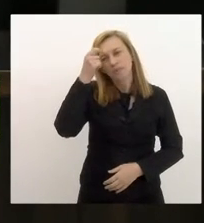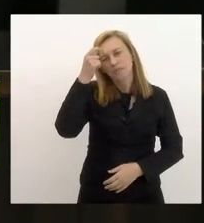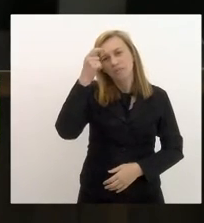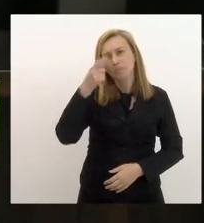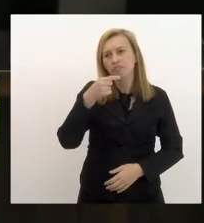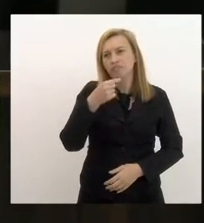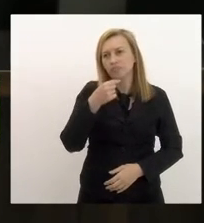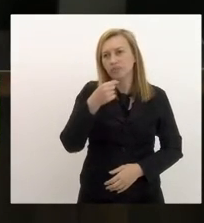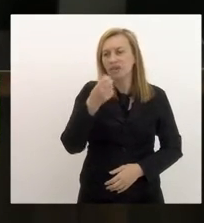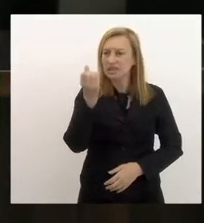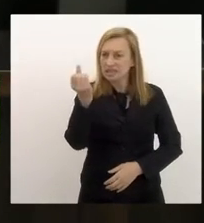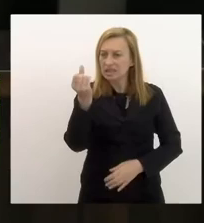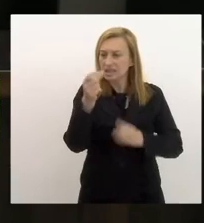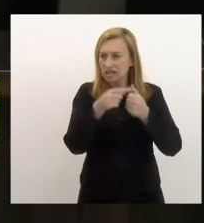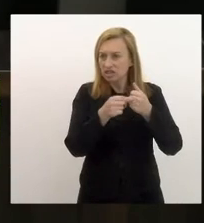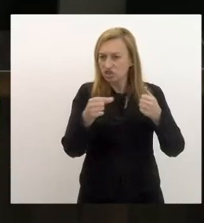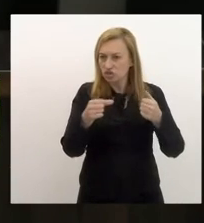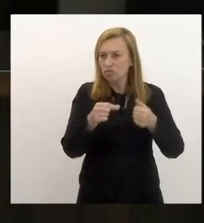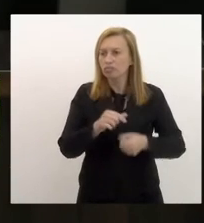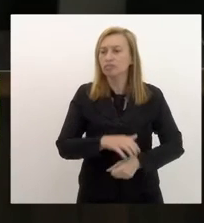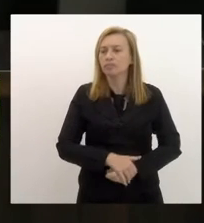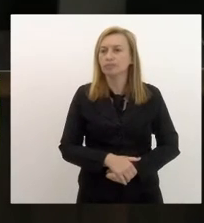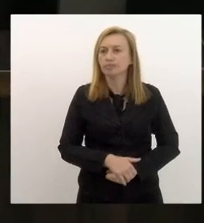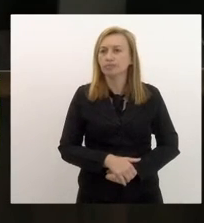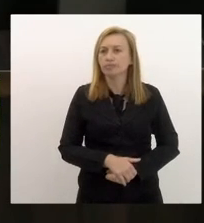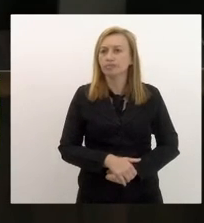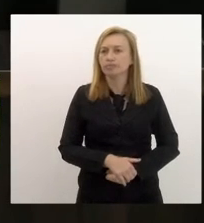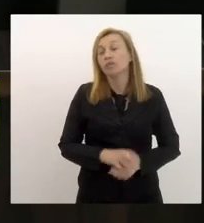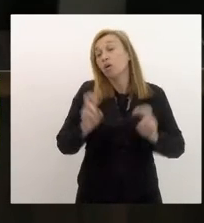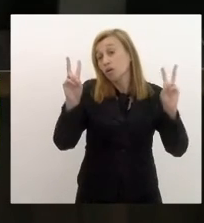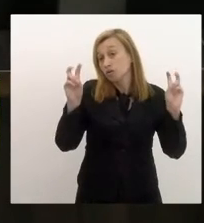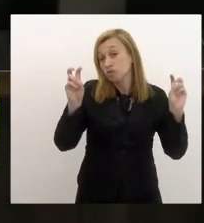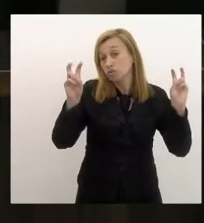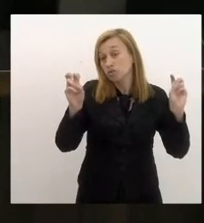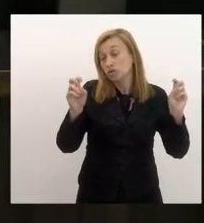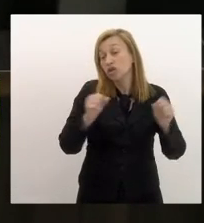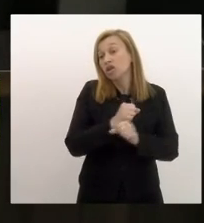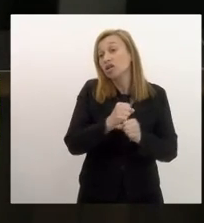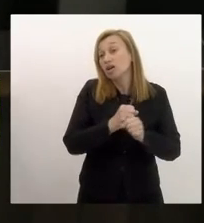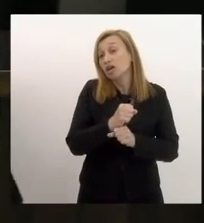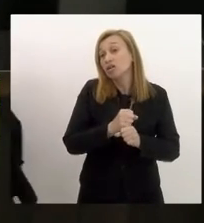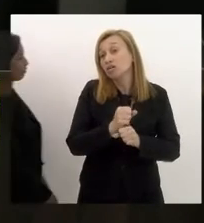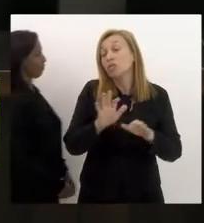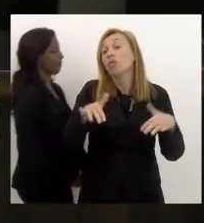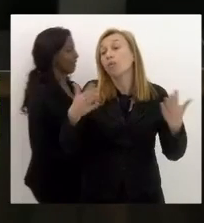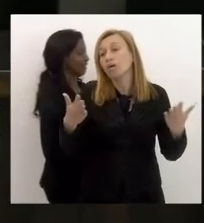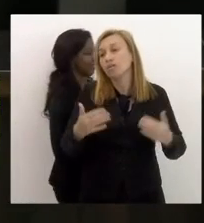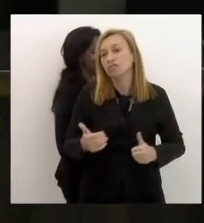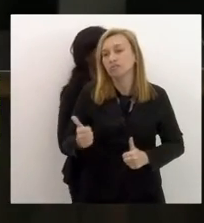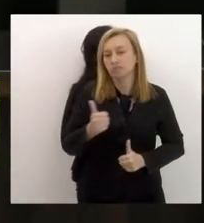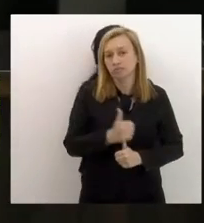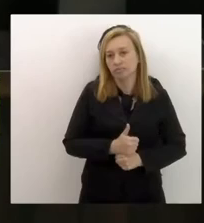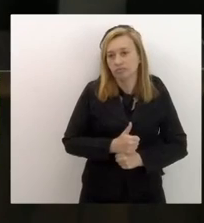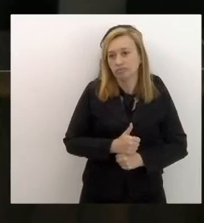tem são seis artigos é a questão de que ano vai se